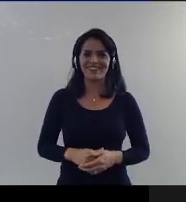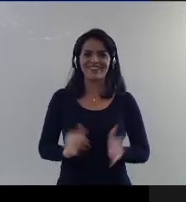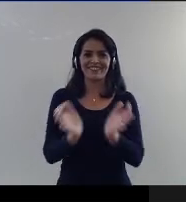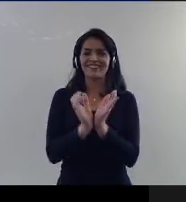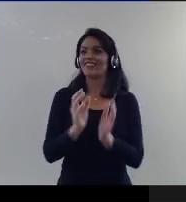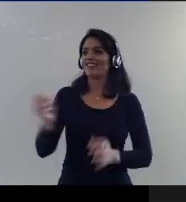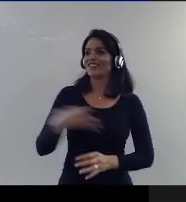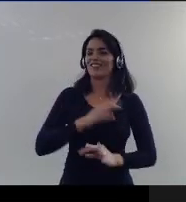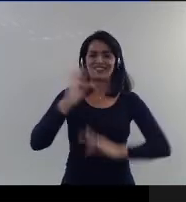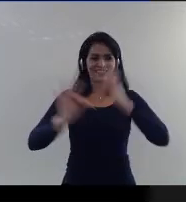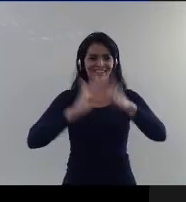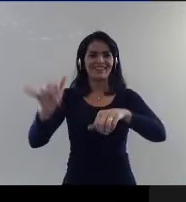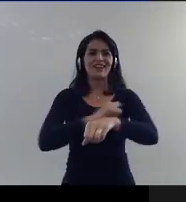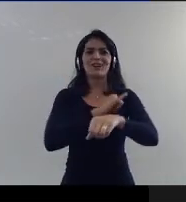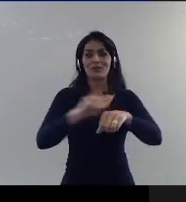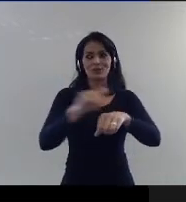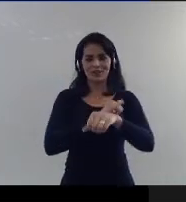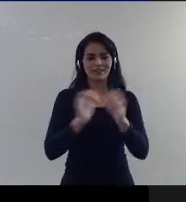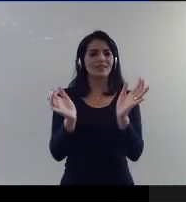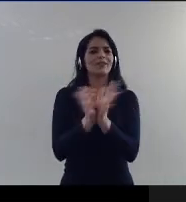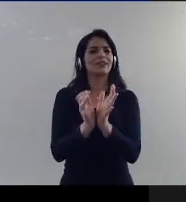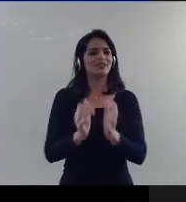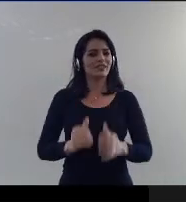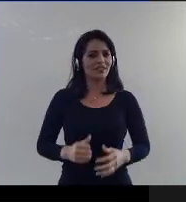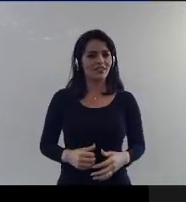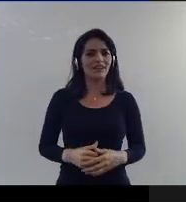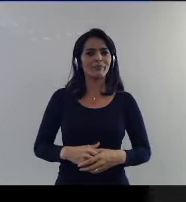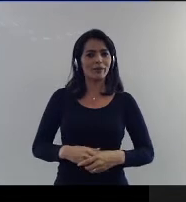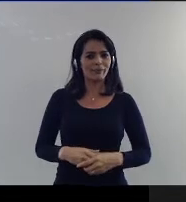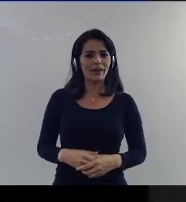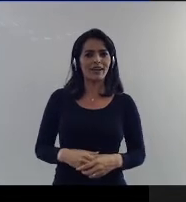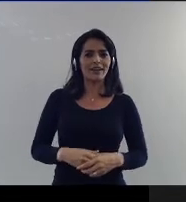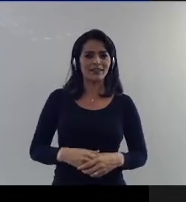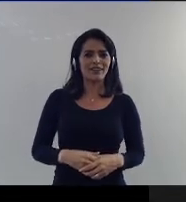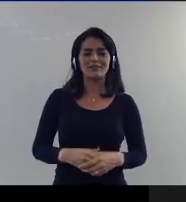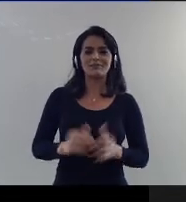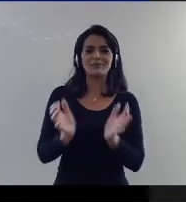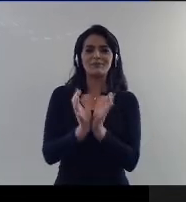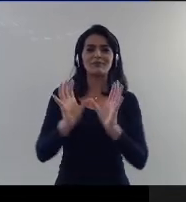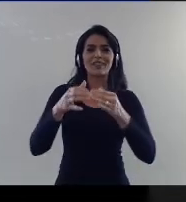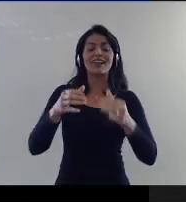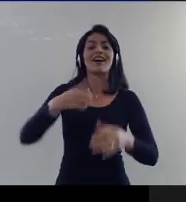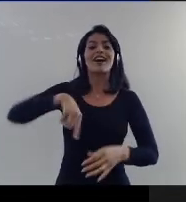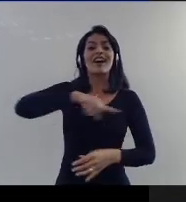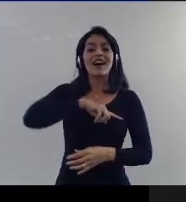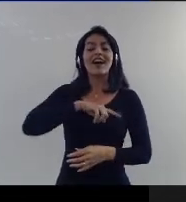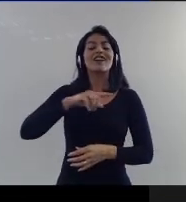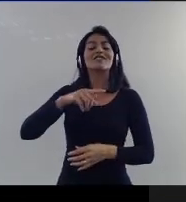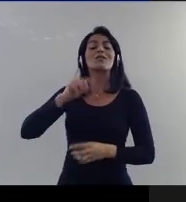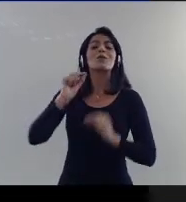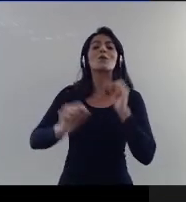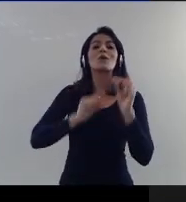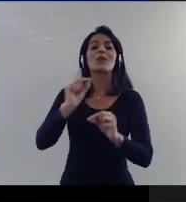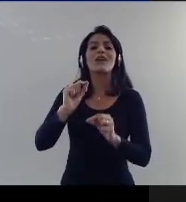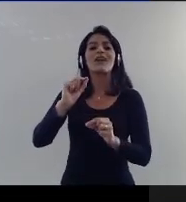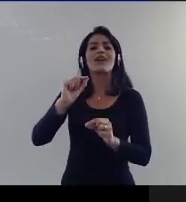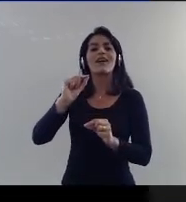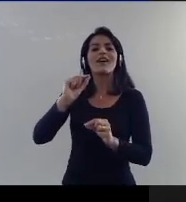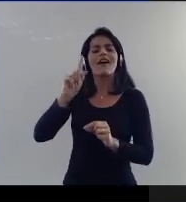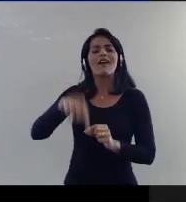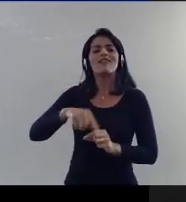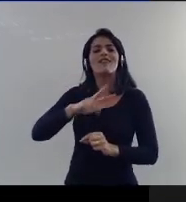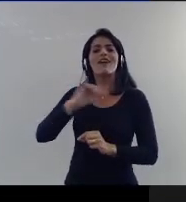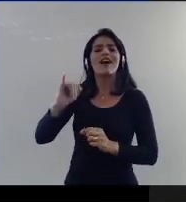técnicas, novos modos, né, de resolver problemas jurídicos. Então, a grande tendência é